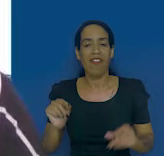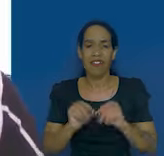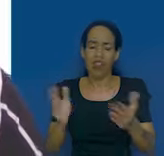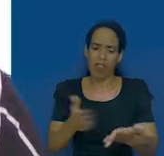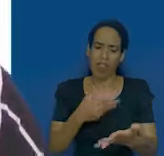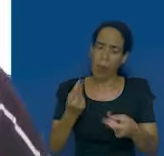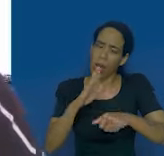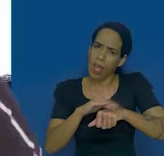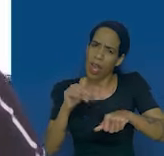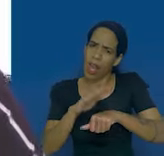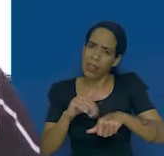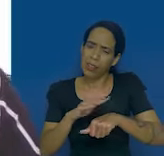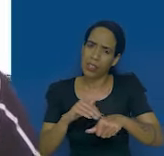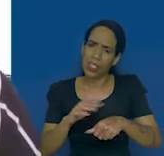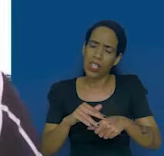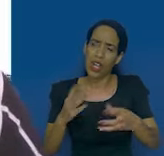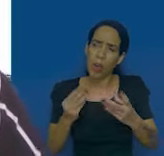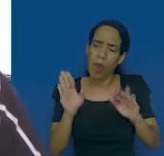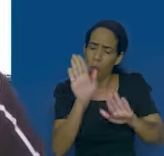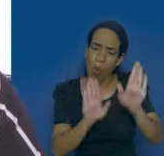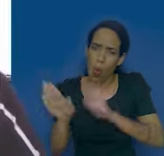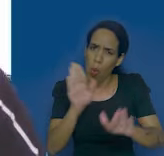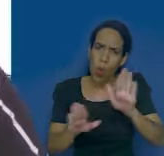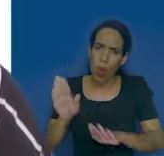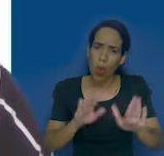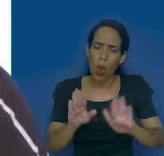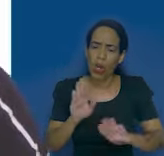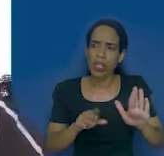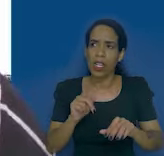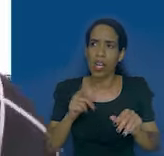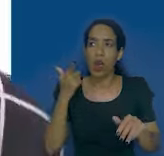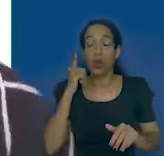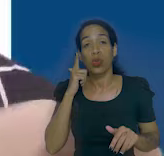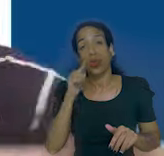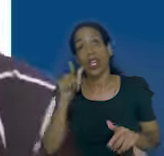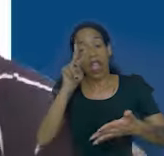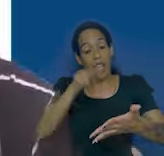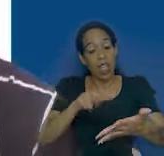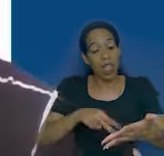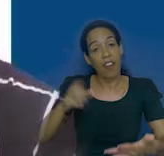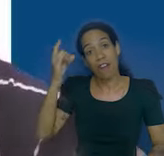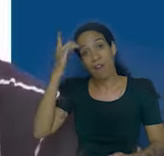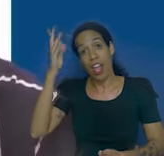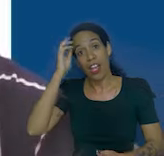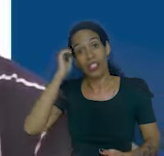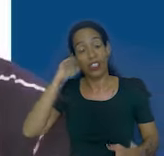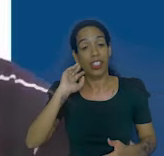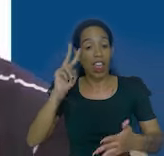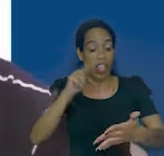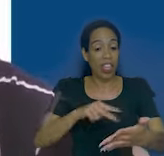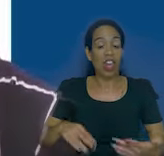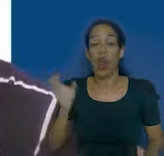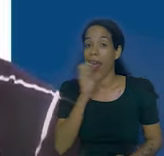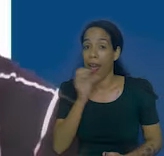fez esse livro com muito carinho, com muito cuidado, com muito critério, para que fosse uma leitura, como você falou, uma leitura fácil, uma